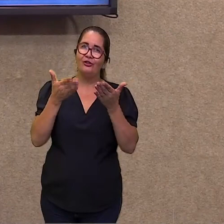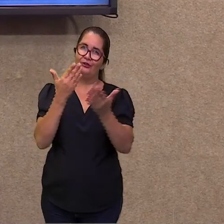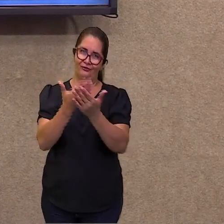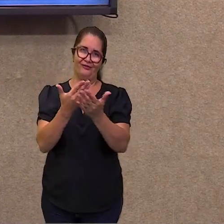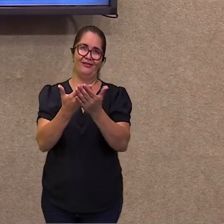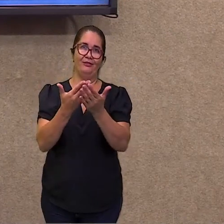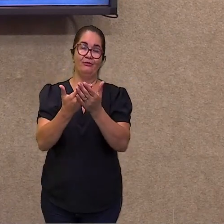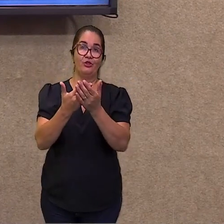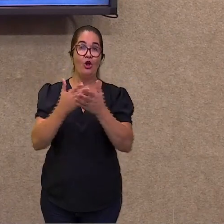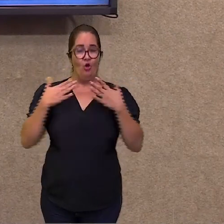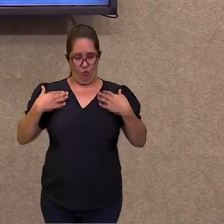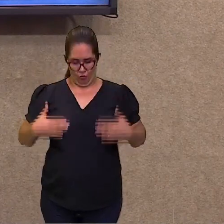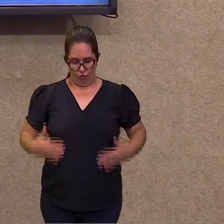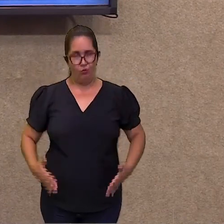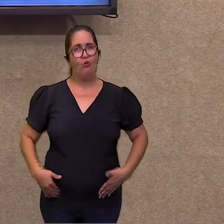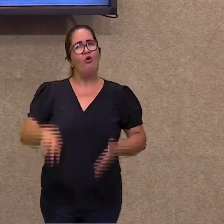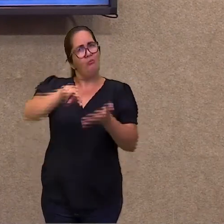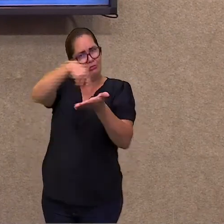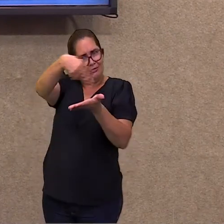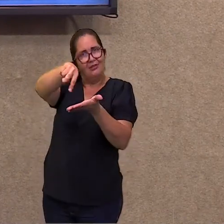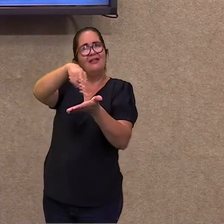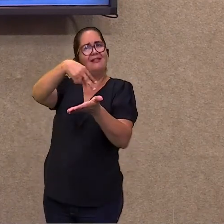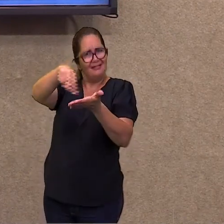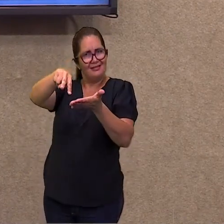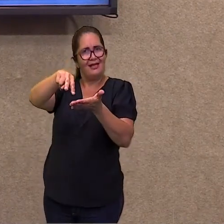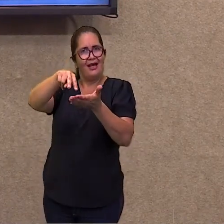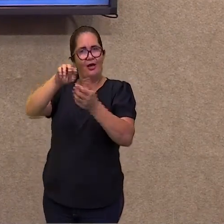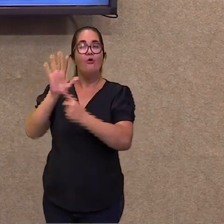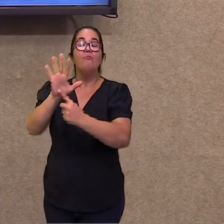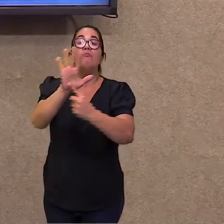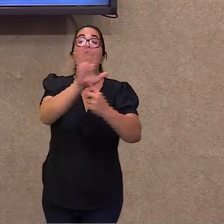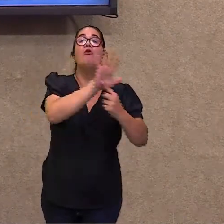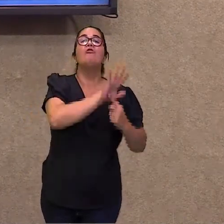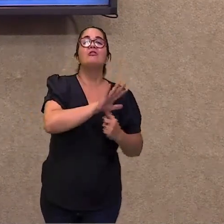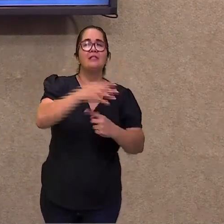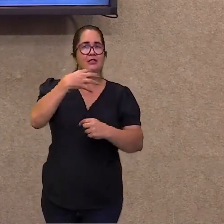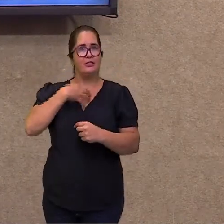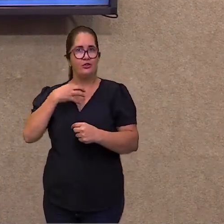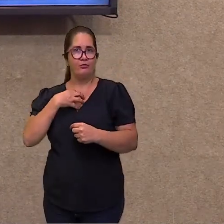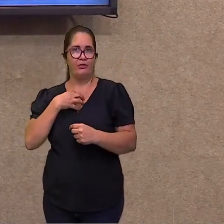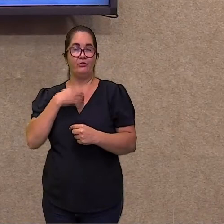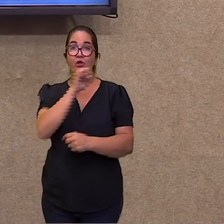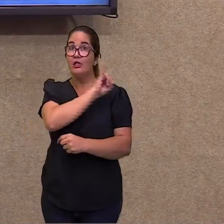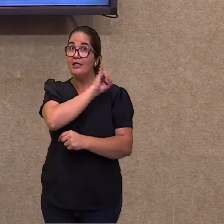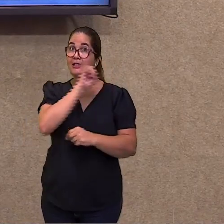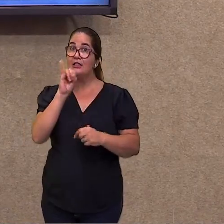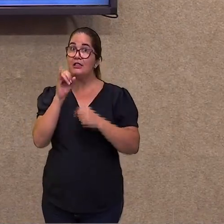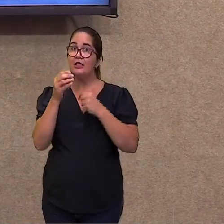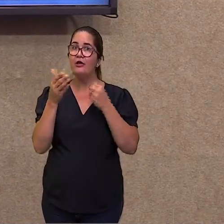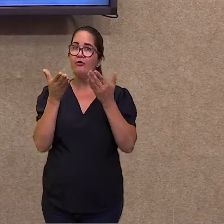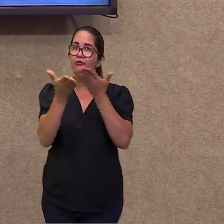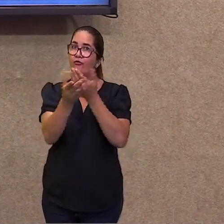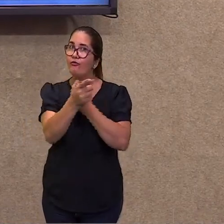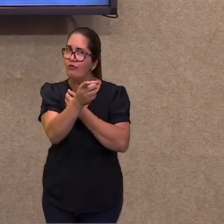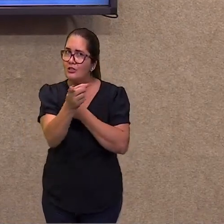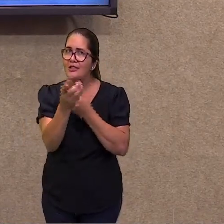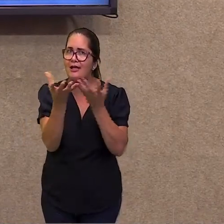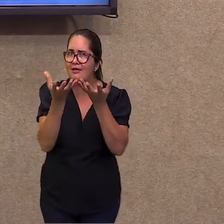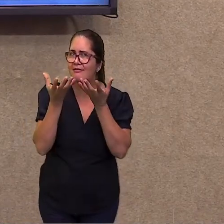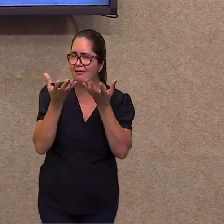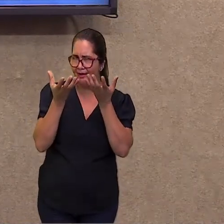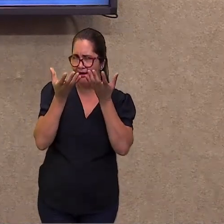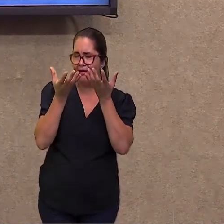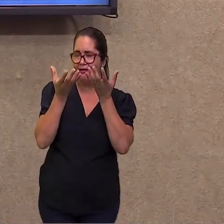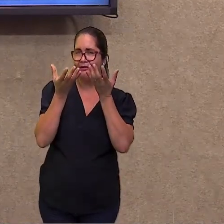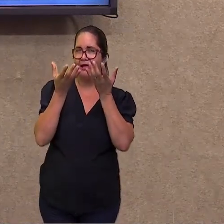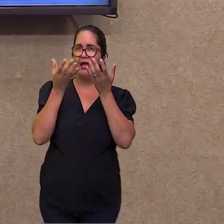movimenta. Mas aprender um pouquinho da história da dança é muito interessante. Se você quer aprender um pouquinho mais, tem um